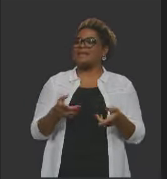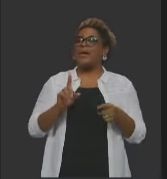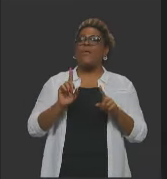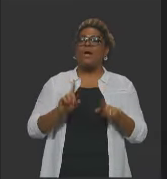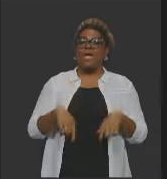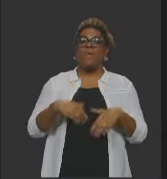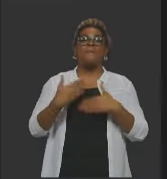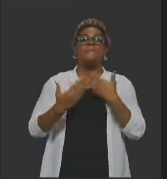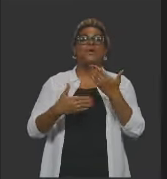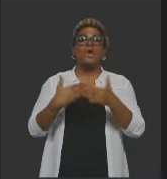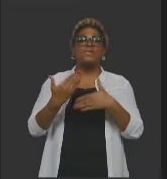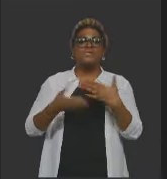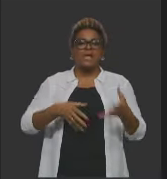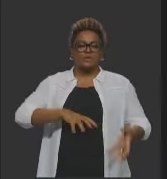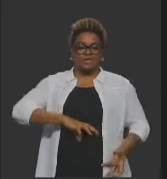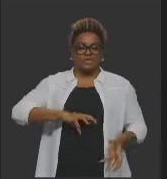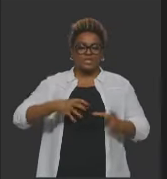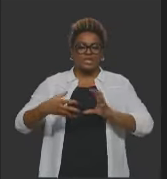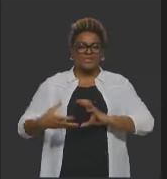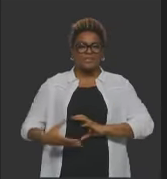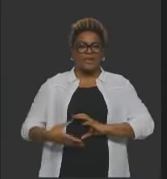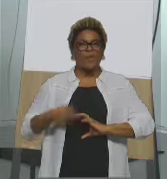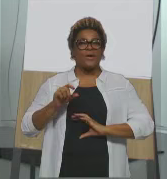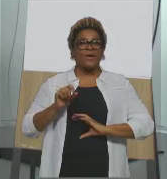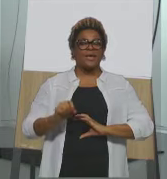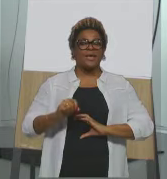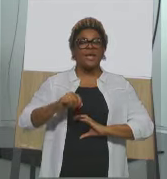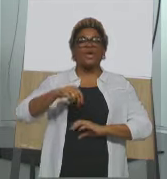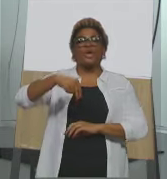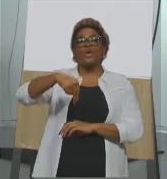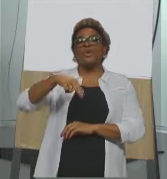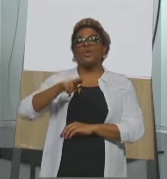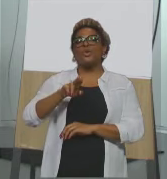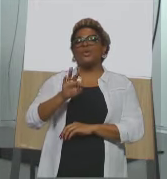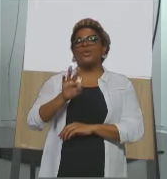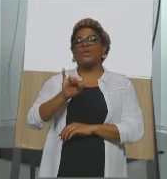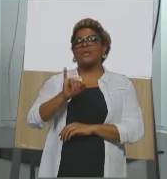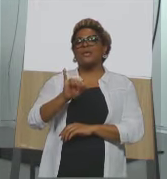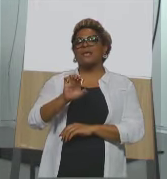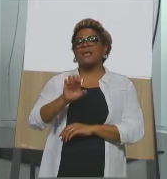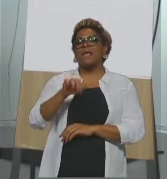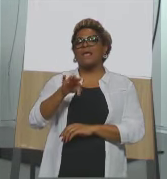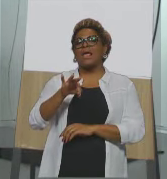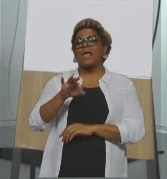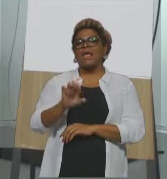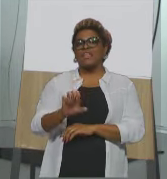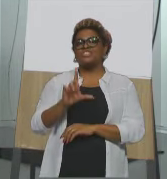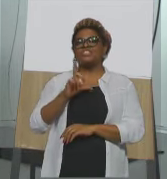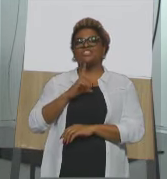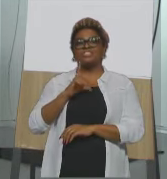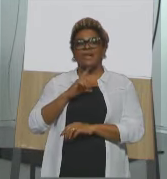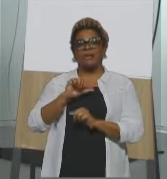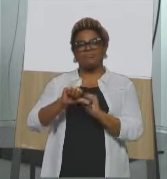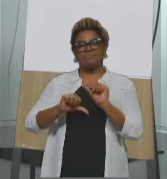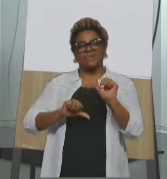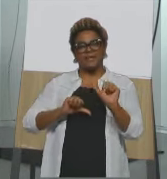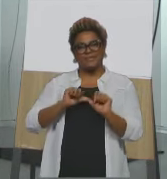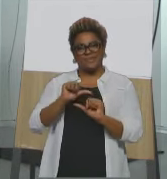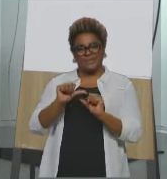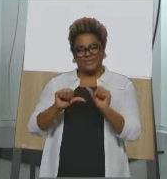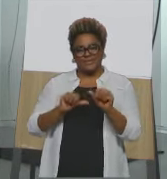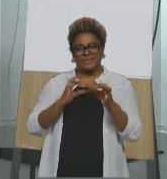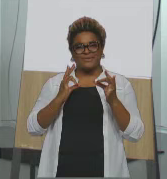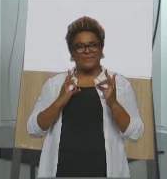nutrientes são decompostos, são quebrados, graças à ação de vários sucos digestivos que nós